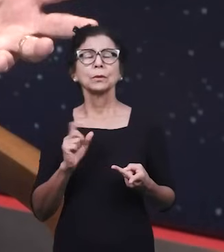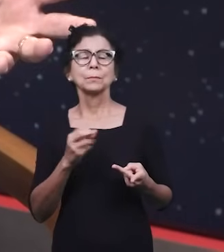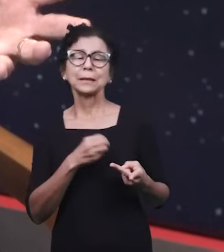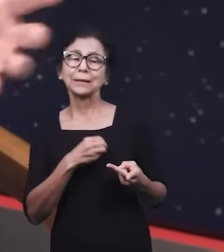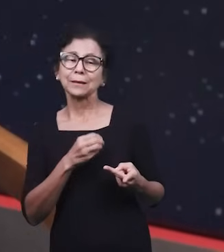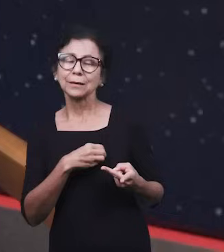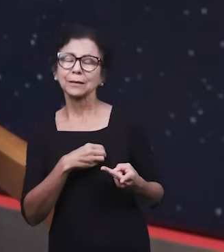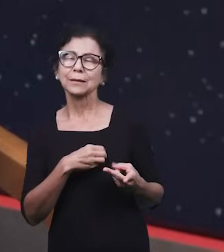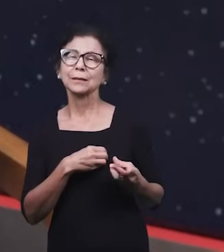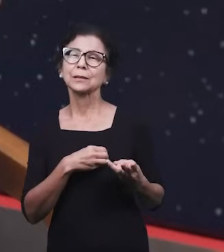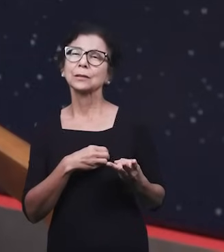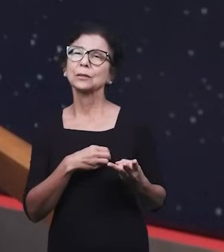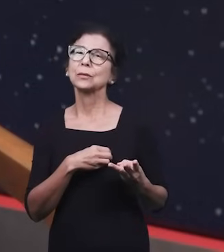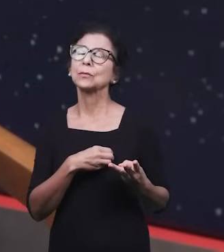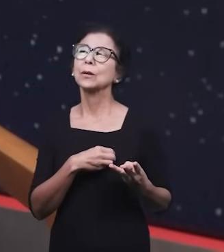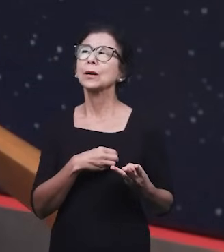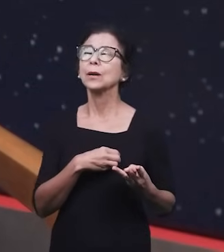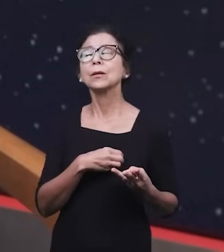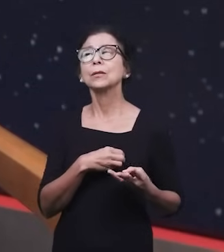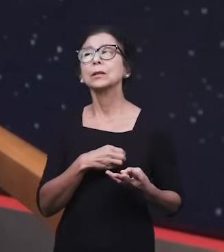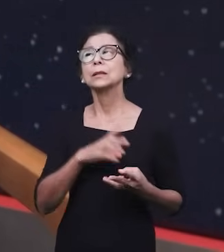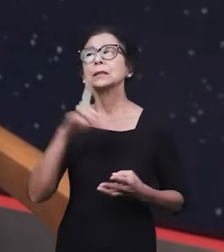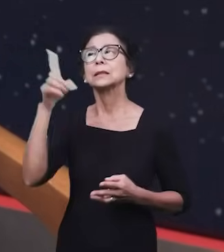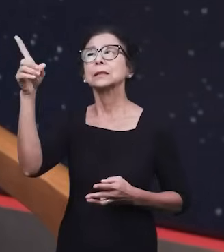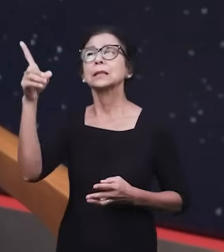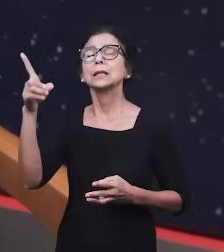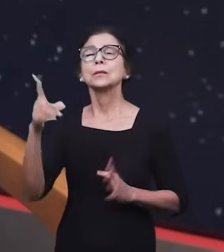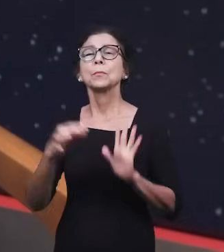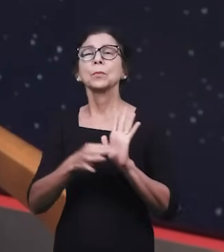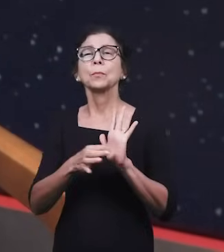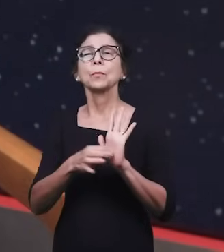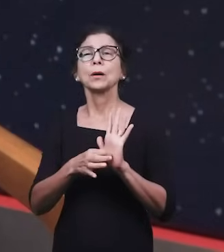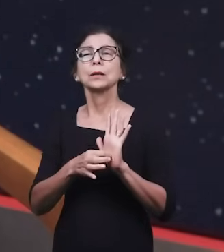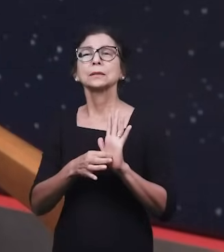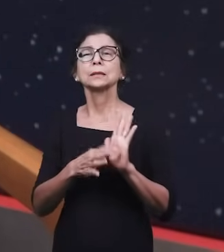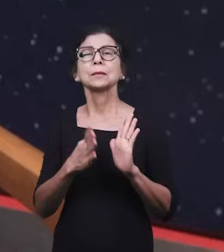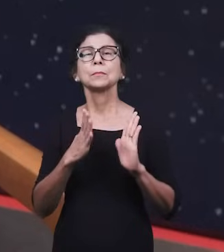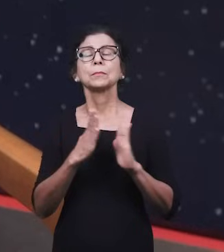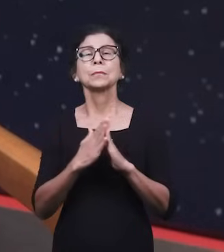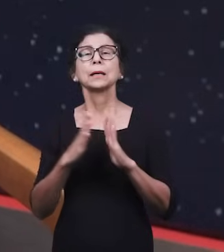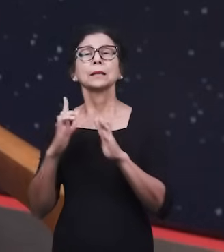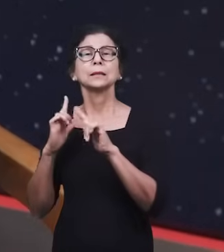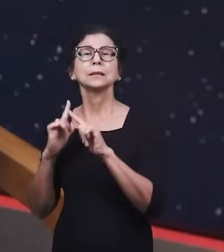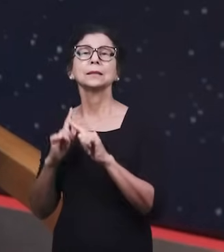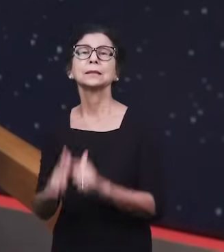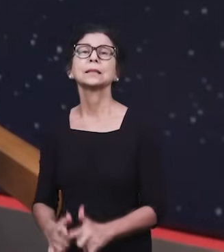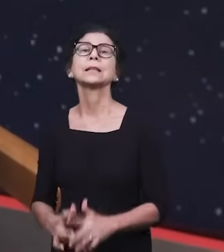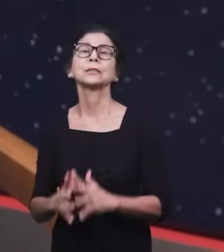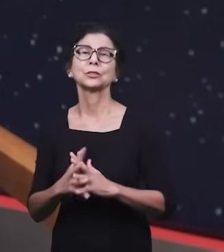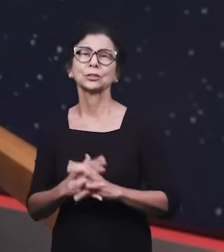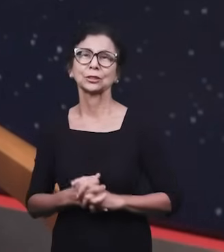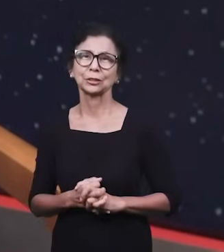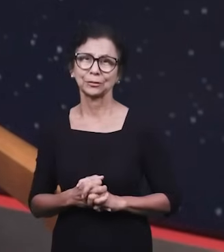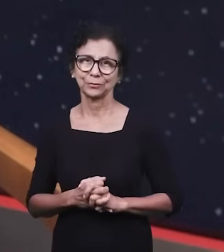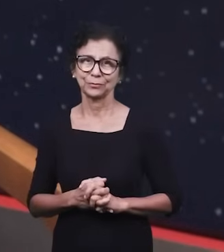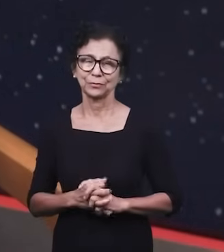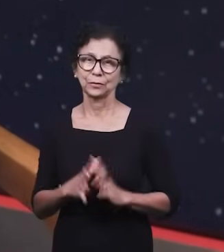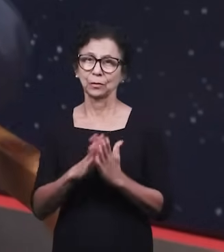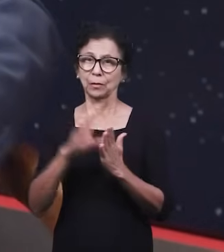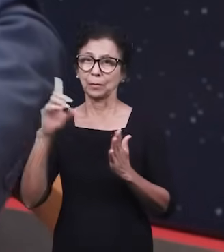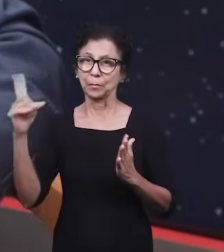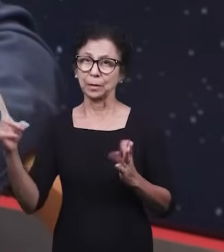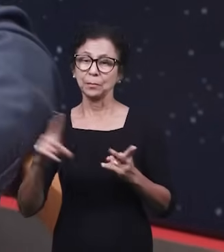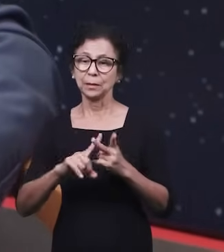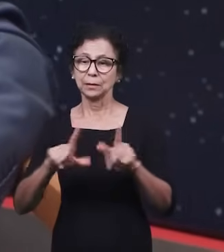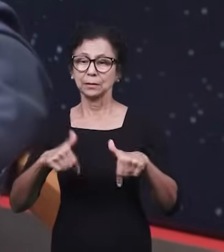pecado, qual é o propósito de Deus para a sua igreja, tudo está na palavra, repito, debaixo de uma ação